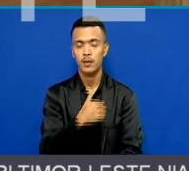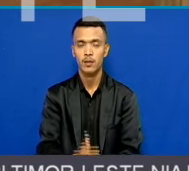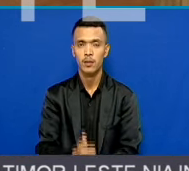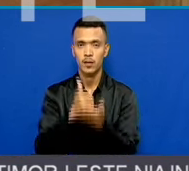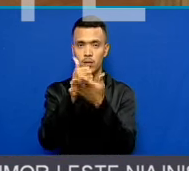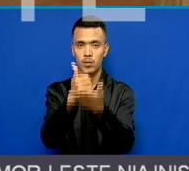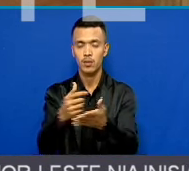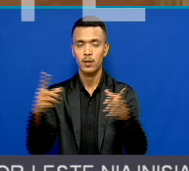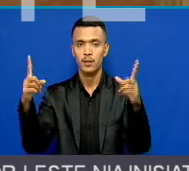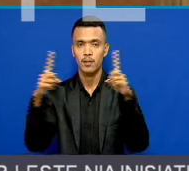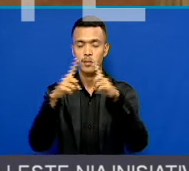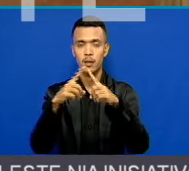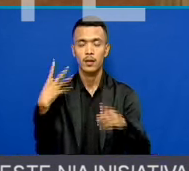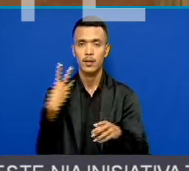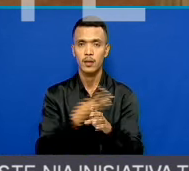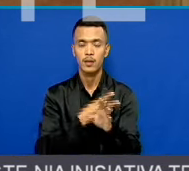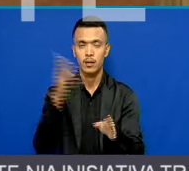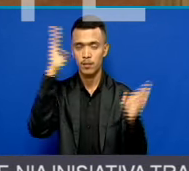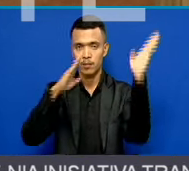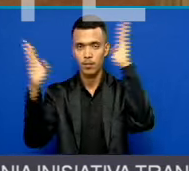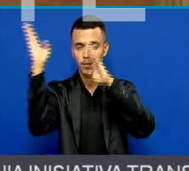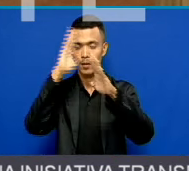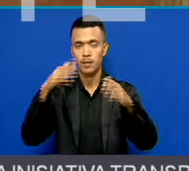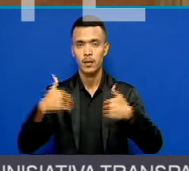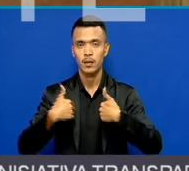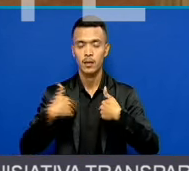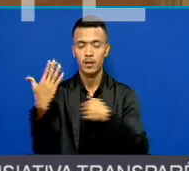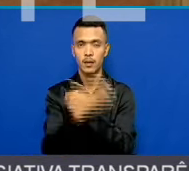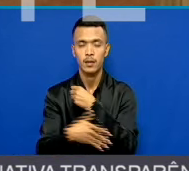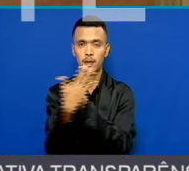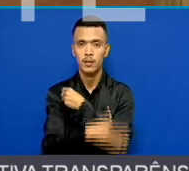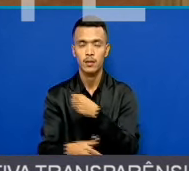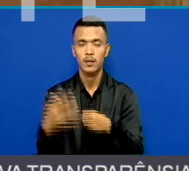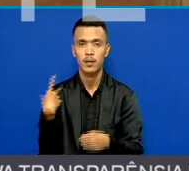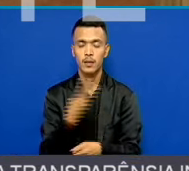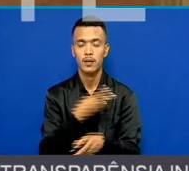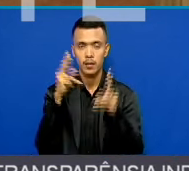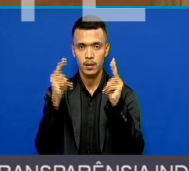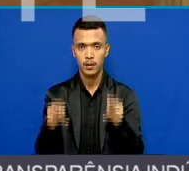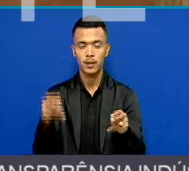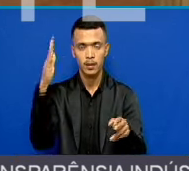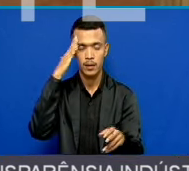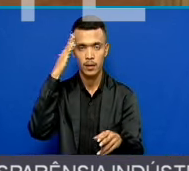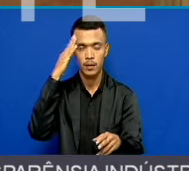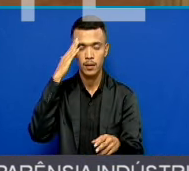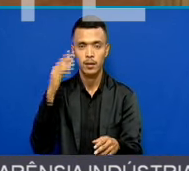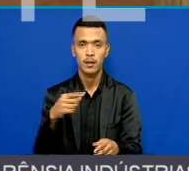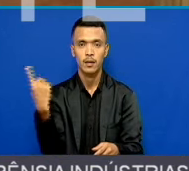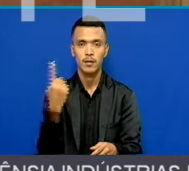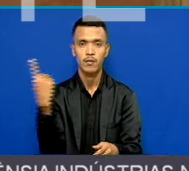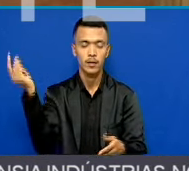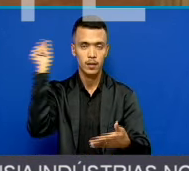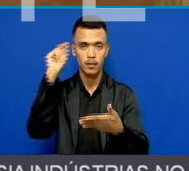macas pa itania problema sirani era ilaran. Mesmo que ita tenga reconhece kata mantenga administração